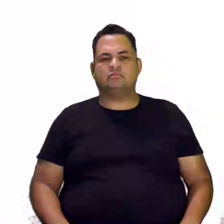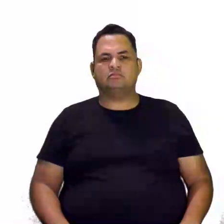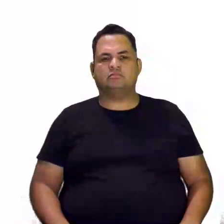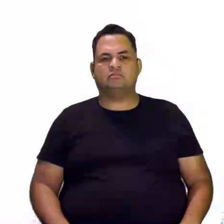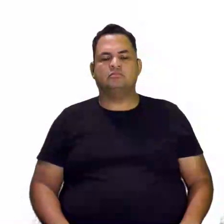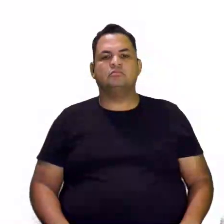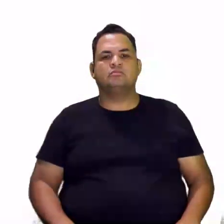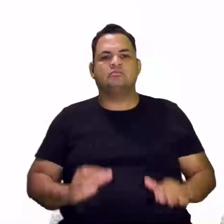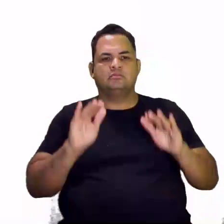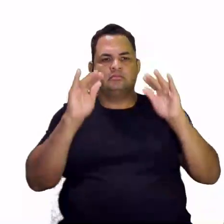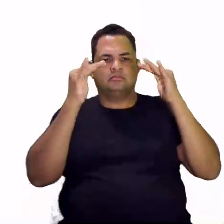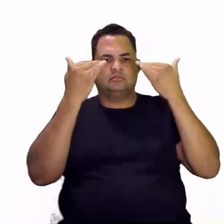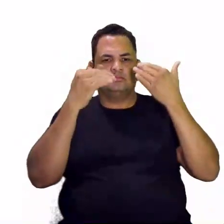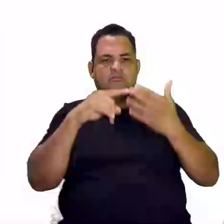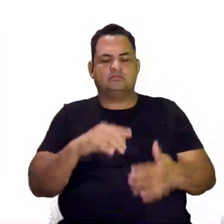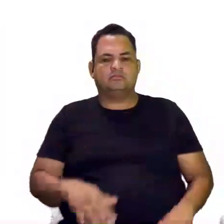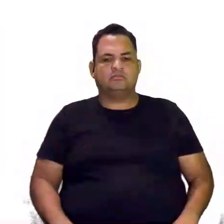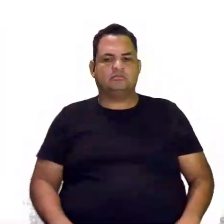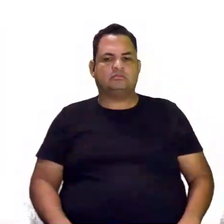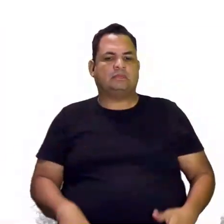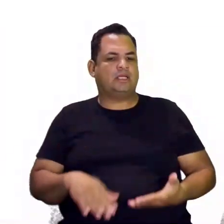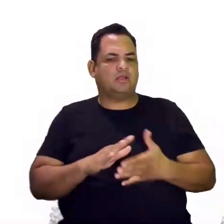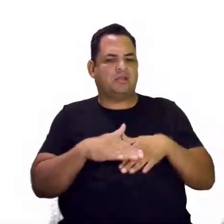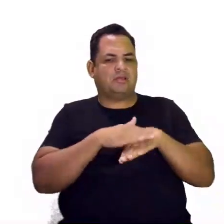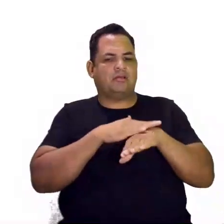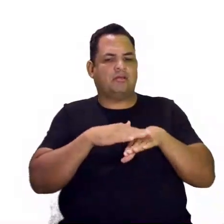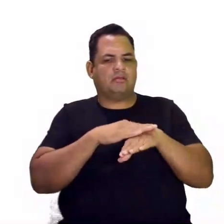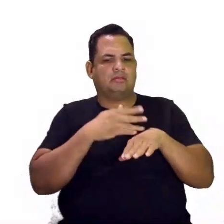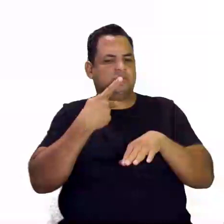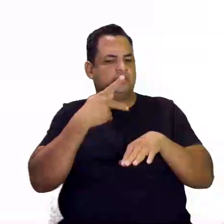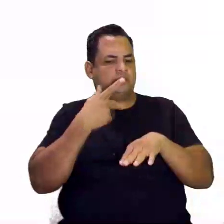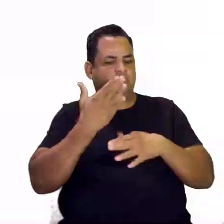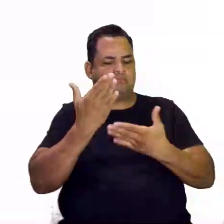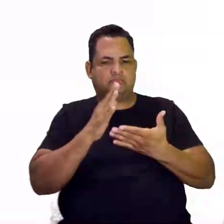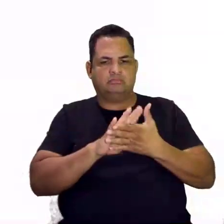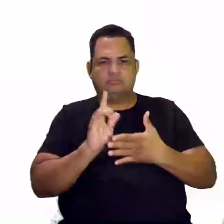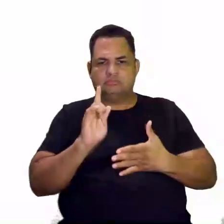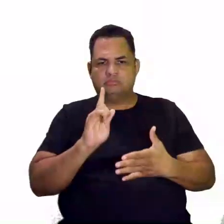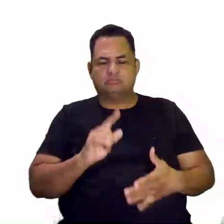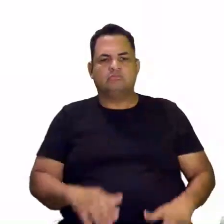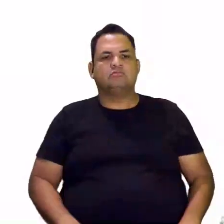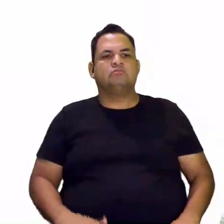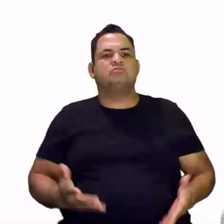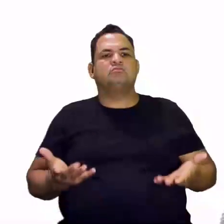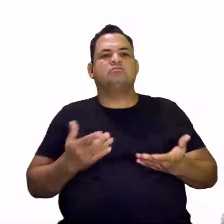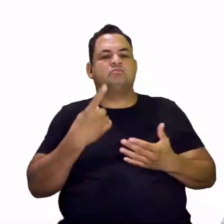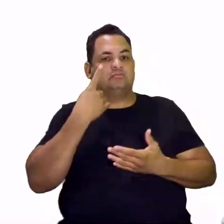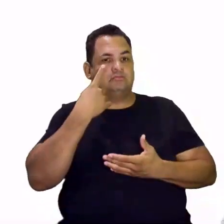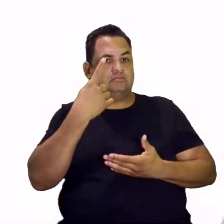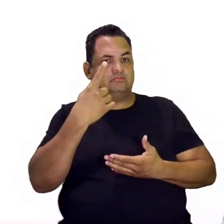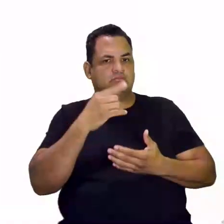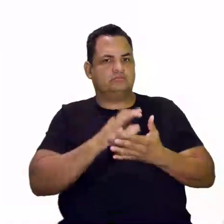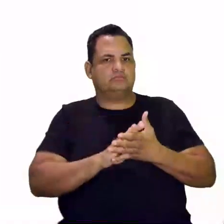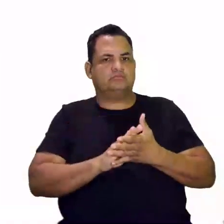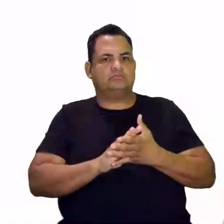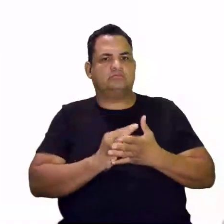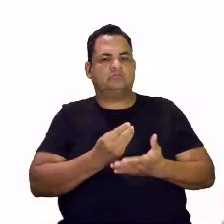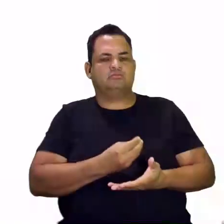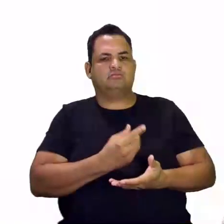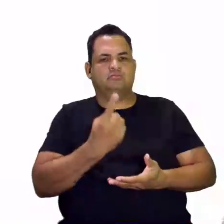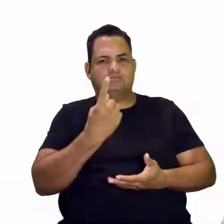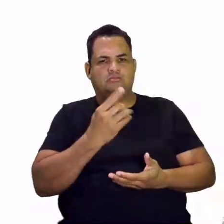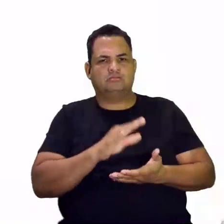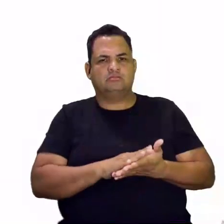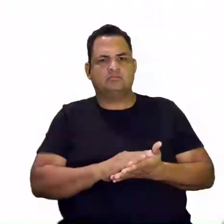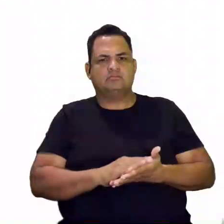bem atenção, agora não é hora de ficar conversando nem se olhando no espelho, vamos lá. Então aqui você tem um